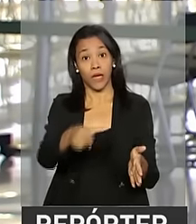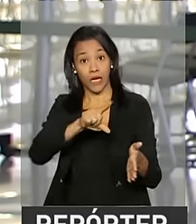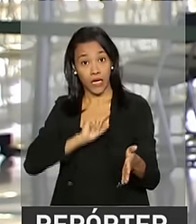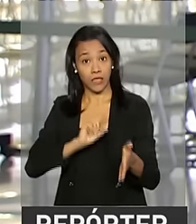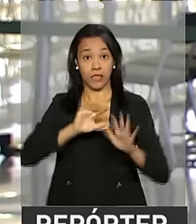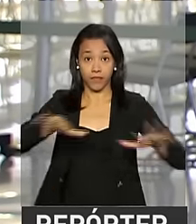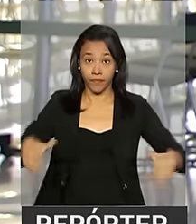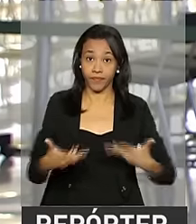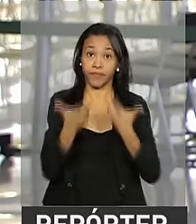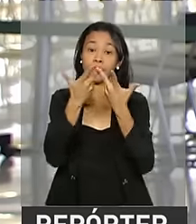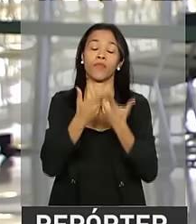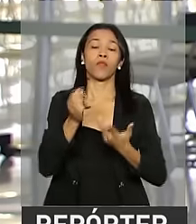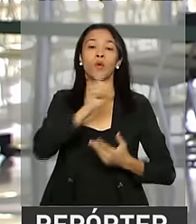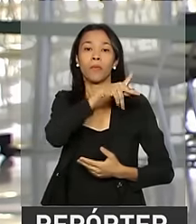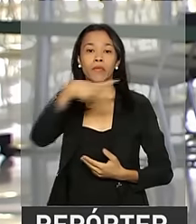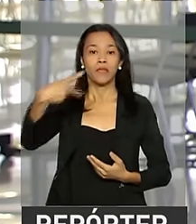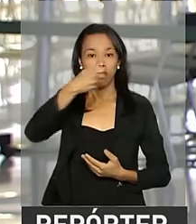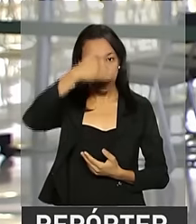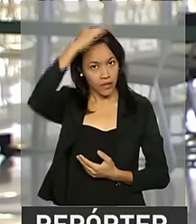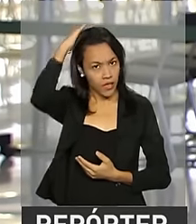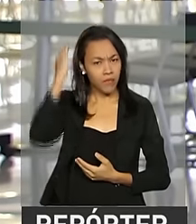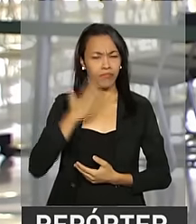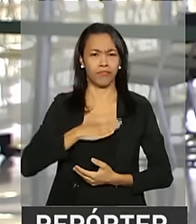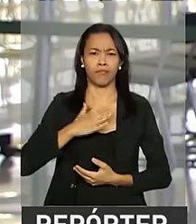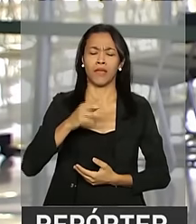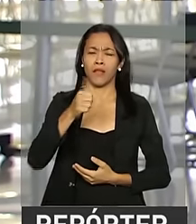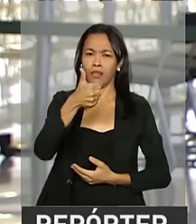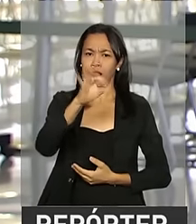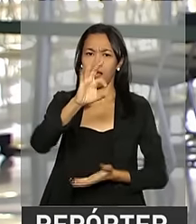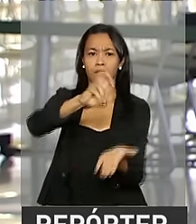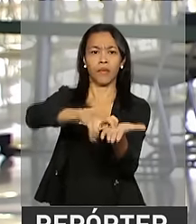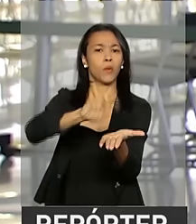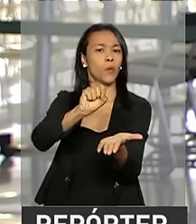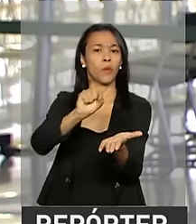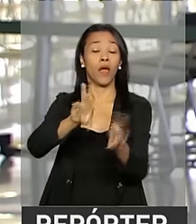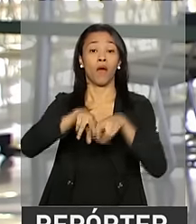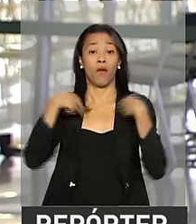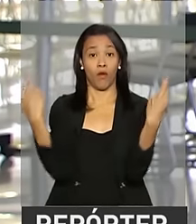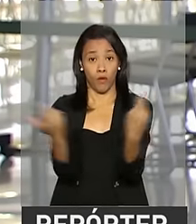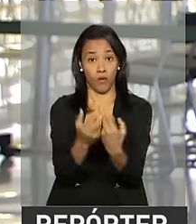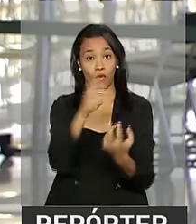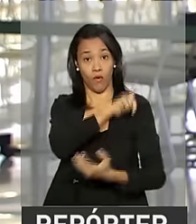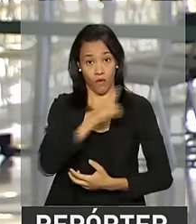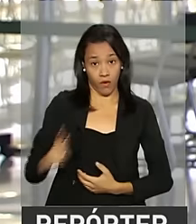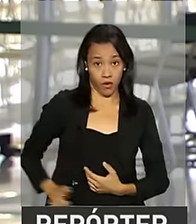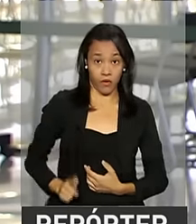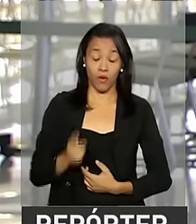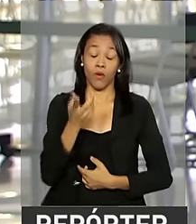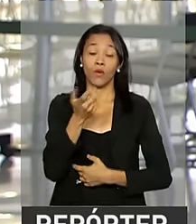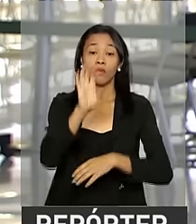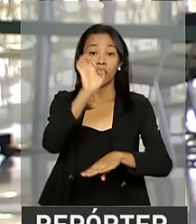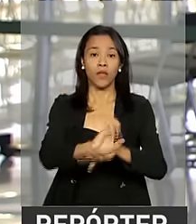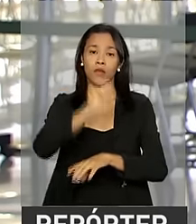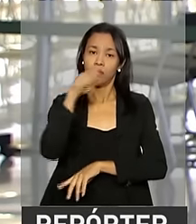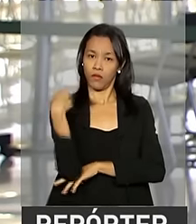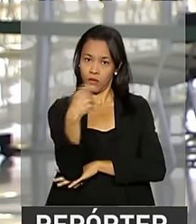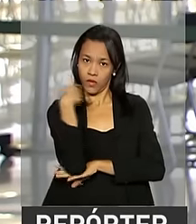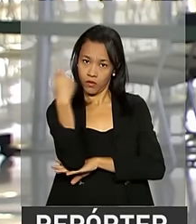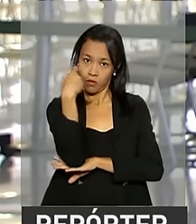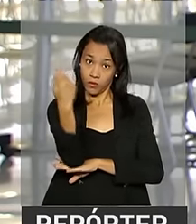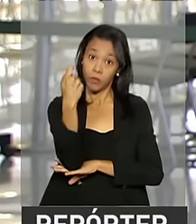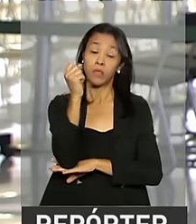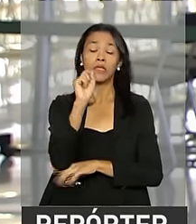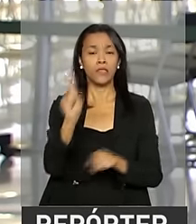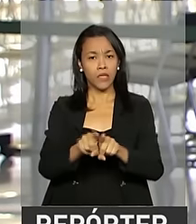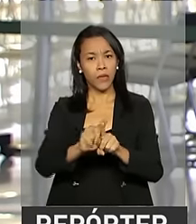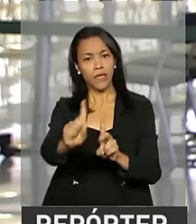exercício Michel Temer, ele se reúne agora a partir das 10 horas da manhã com o governador do estado do Rio Grande do Sul, José Ivo Sartori, e ainda